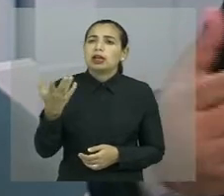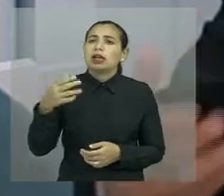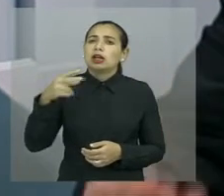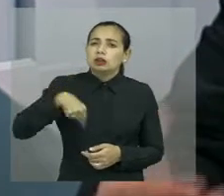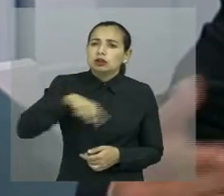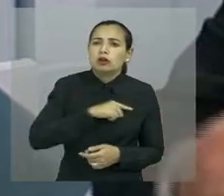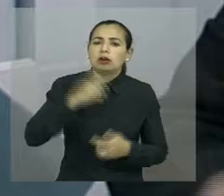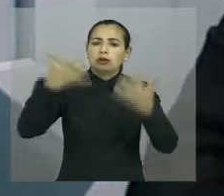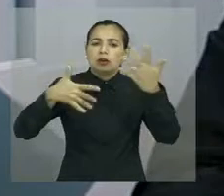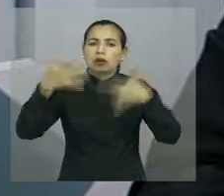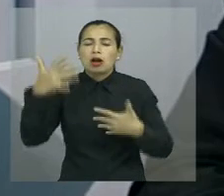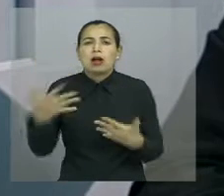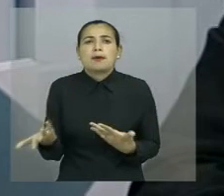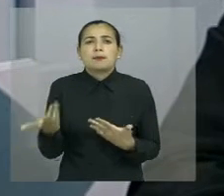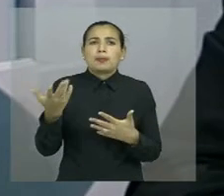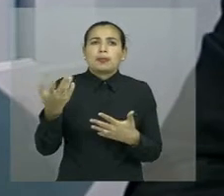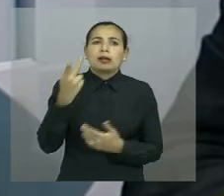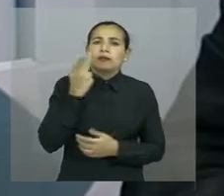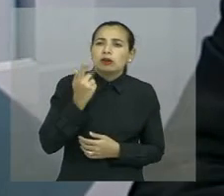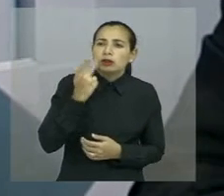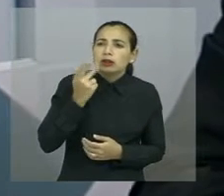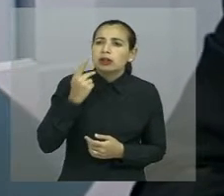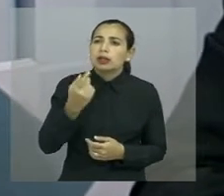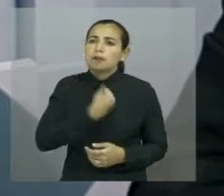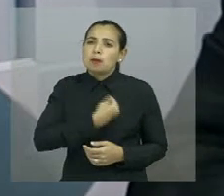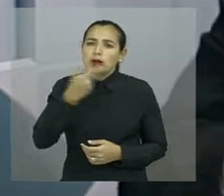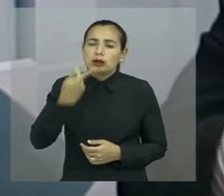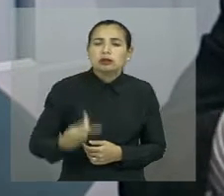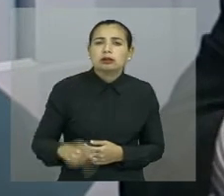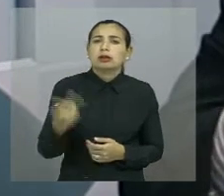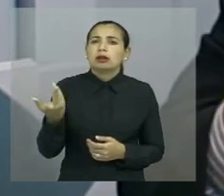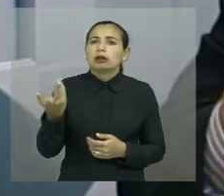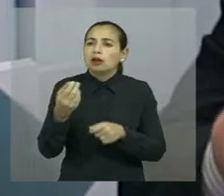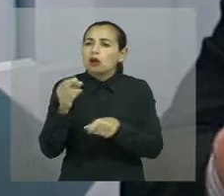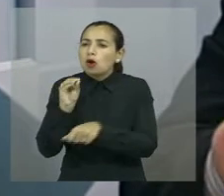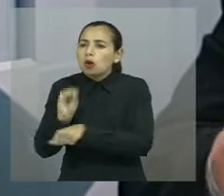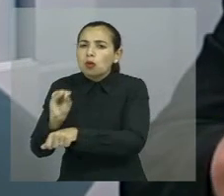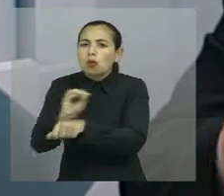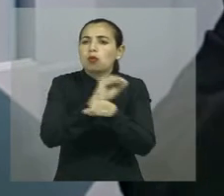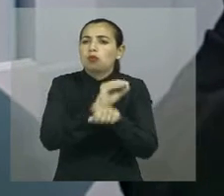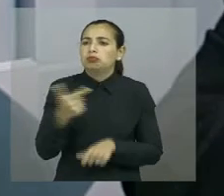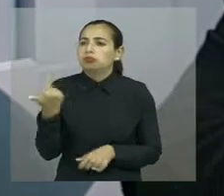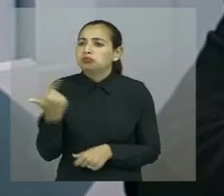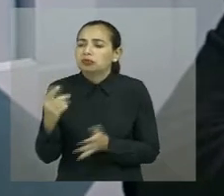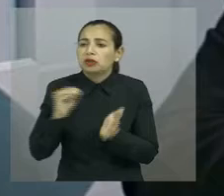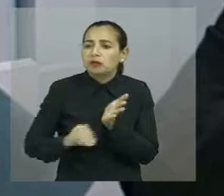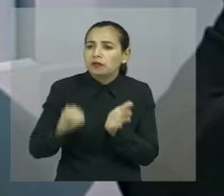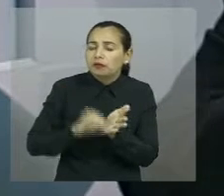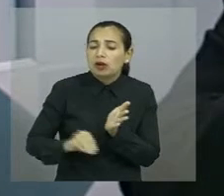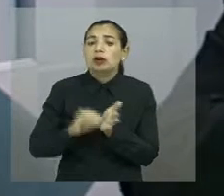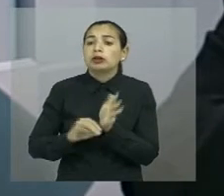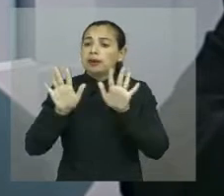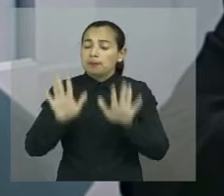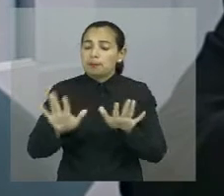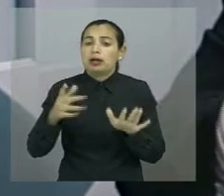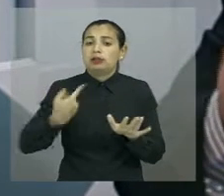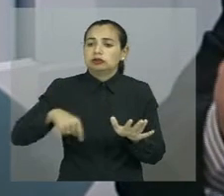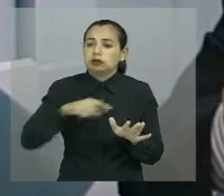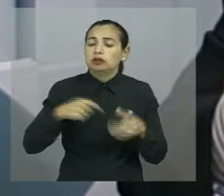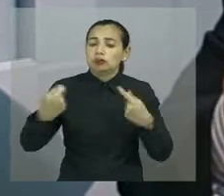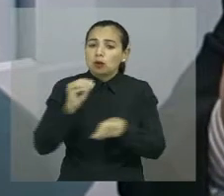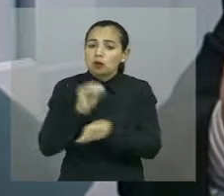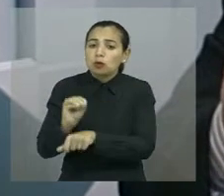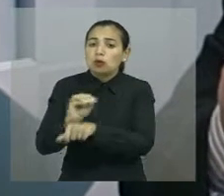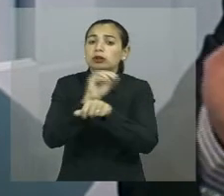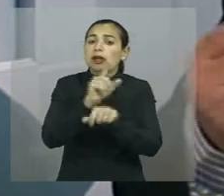fortalezense que não cuida bem da sua cidade, e nós vemos que uma das razões para não se cuidar de uma cidade